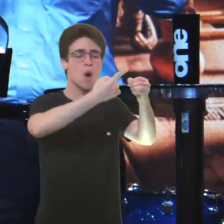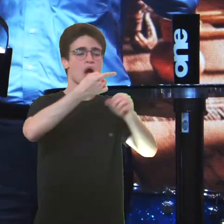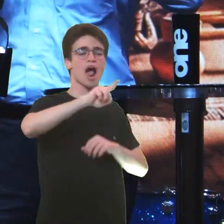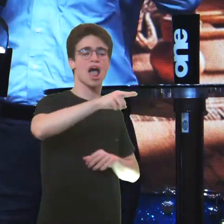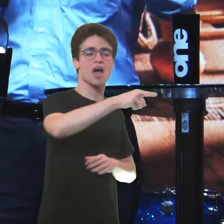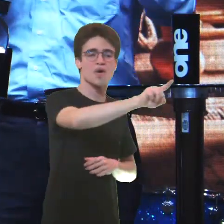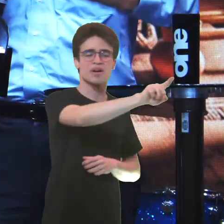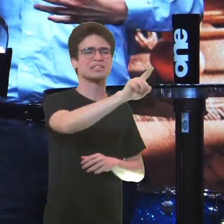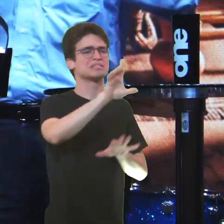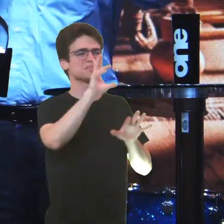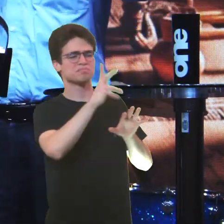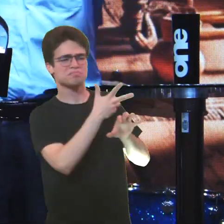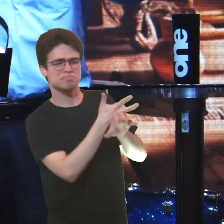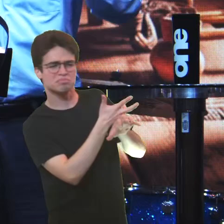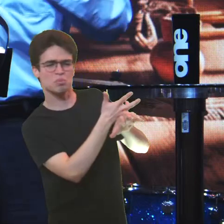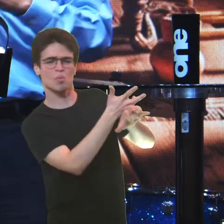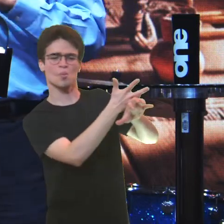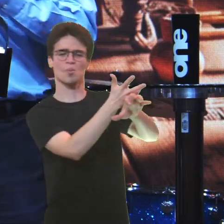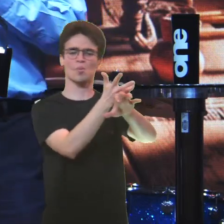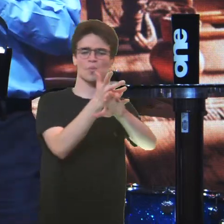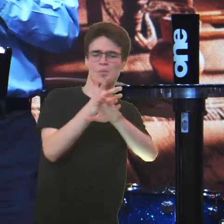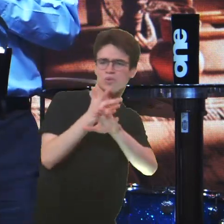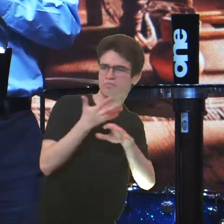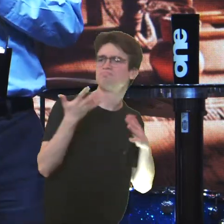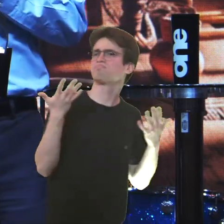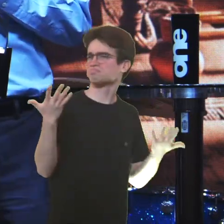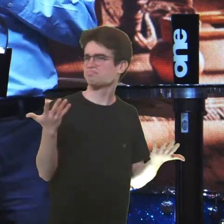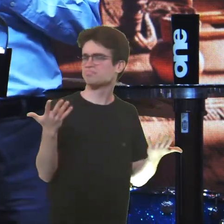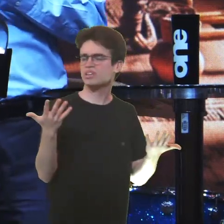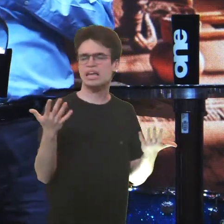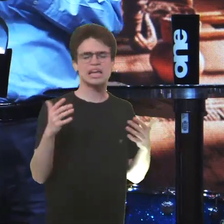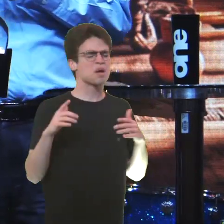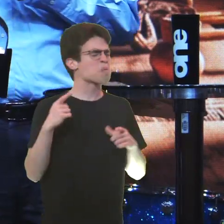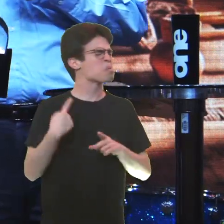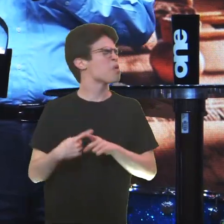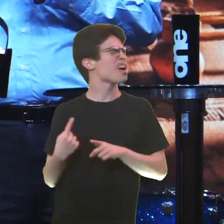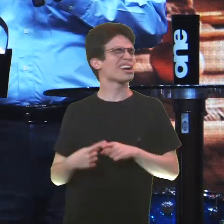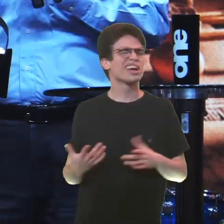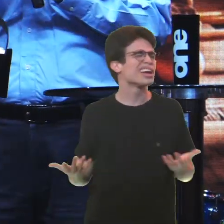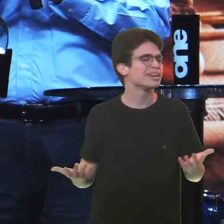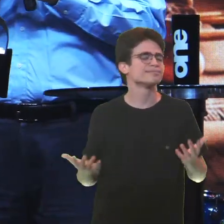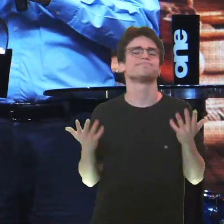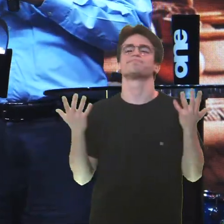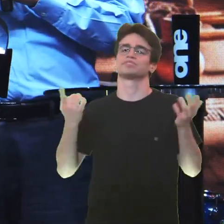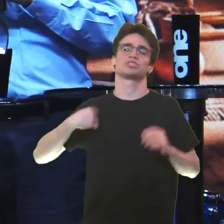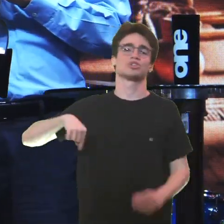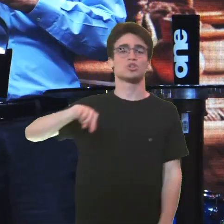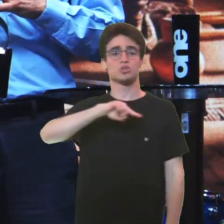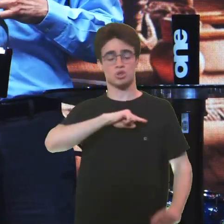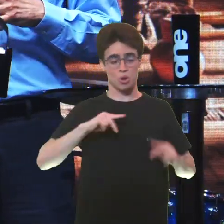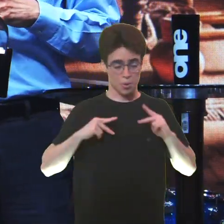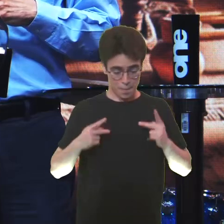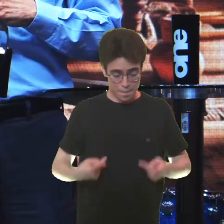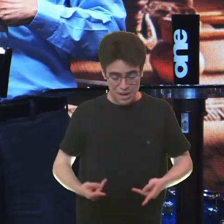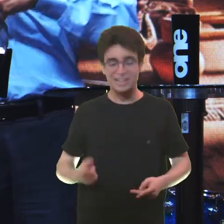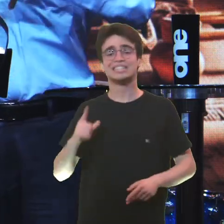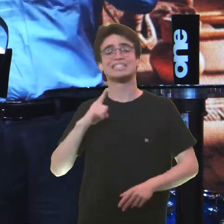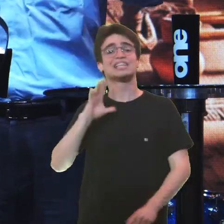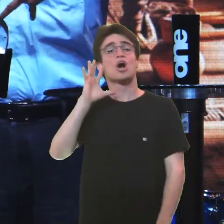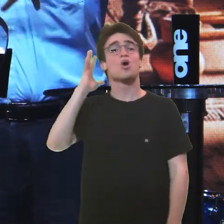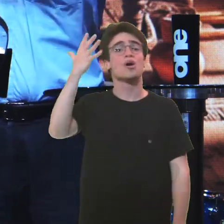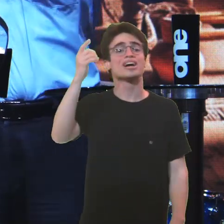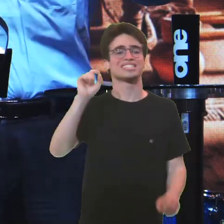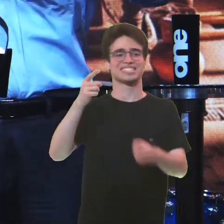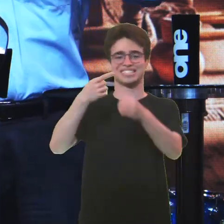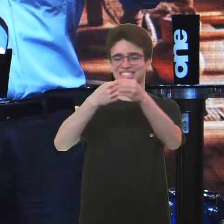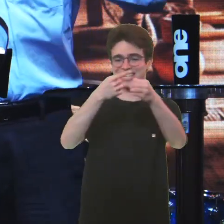seres humanos tendemos a reunirnos en ciudades. Isso é porque nós, seres humanos, temos a tendência de reunir-nos em cidades. Y por